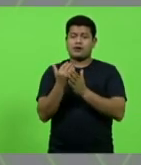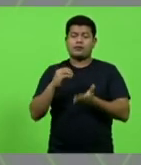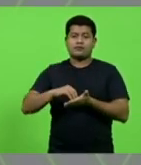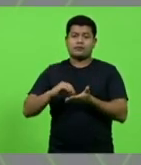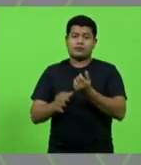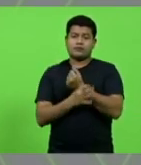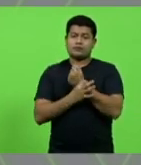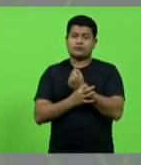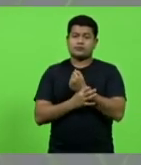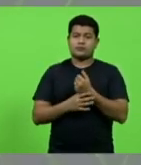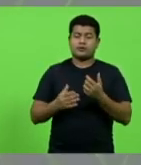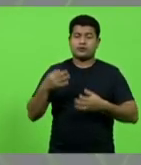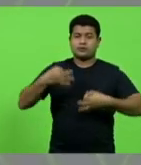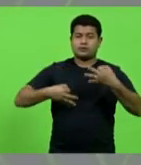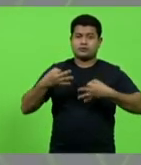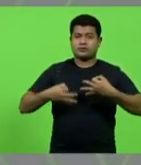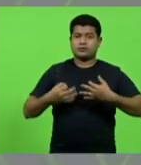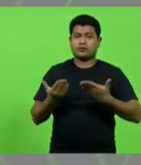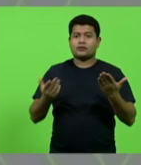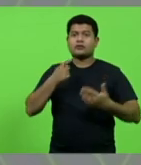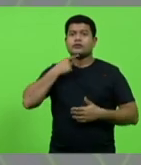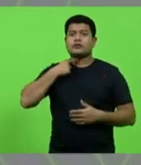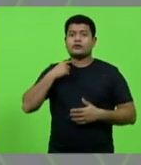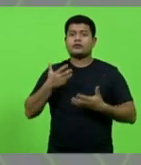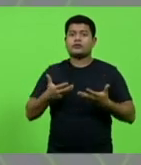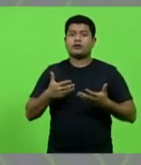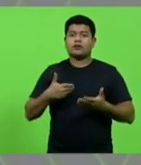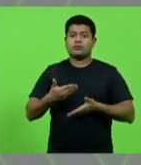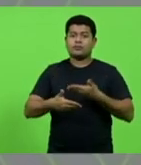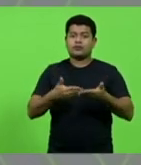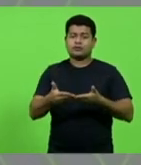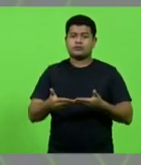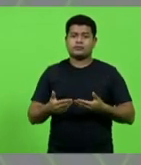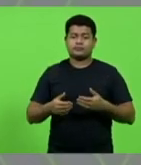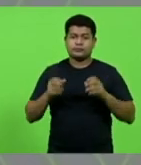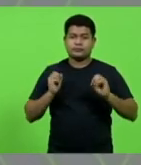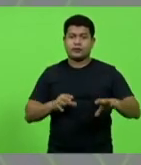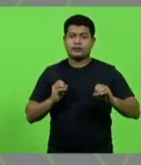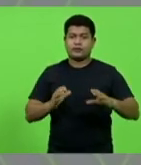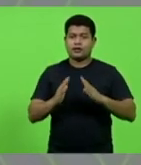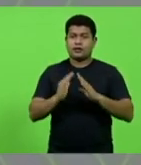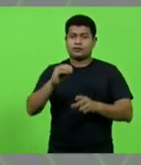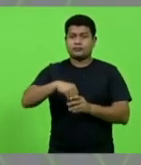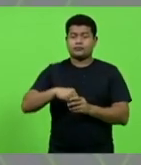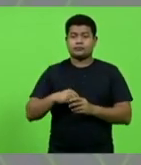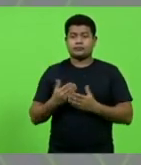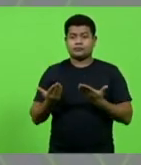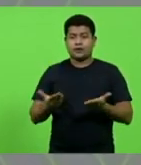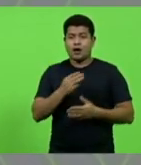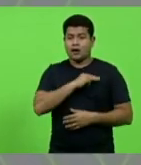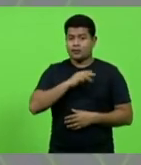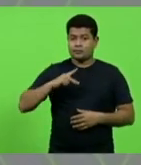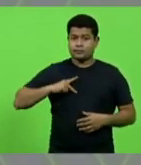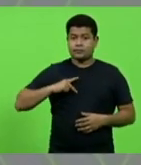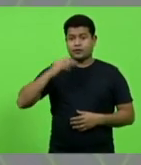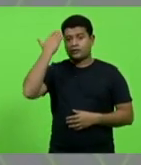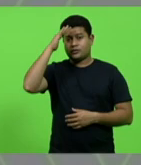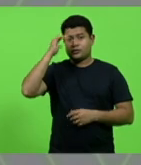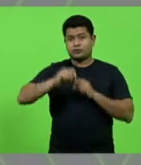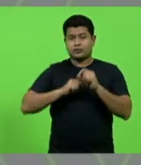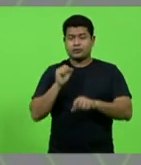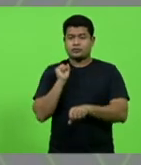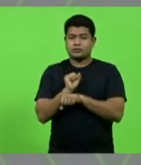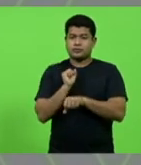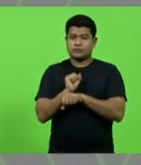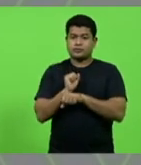desejam implementar essa prática. Desse modo, parece prudente, aos olhos do Ministério Público de Santa Catarina, aguardar o andamento